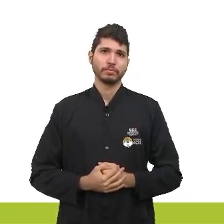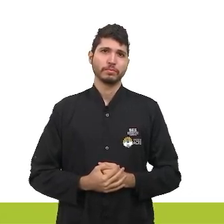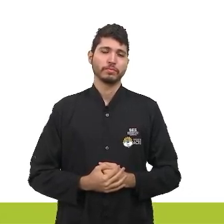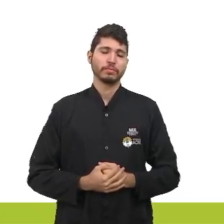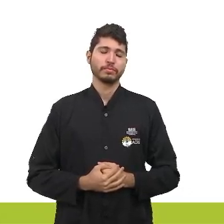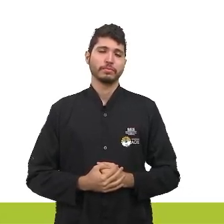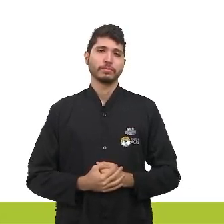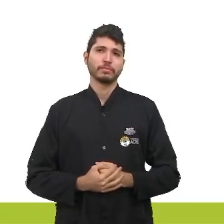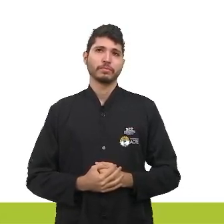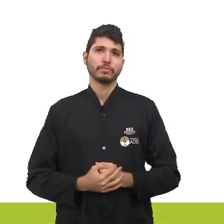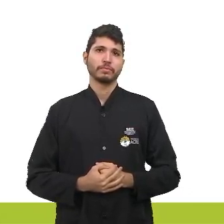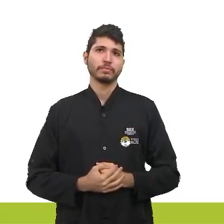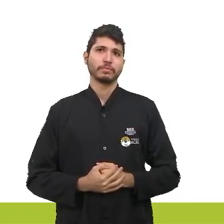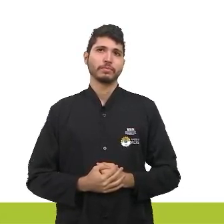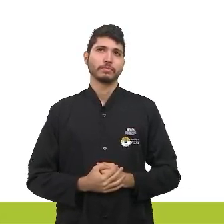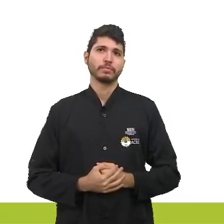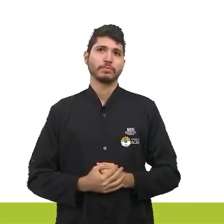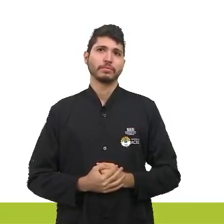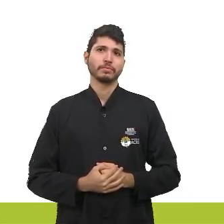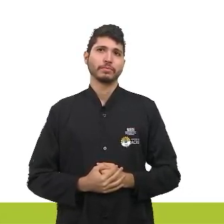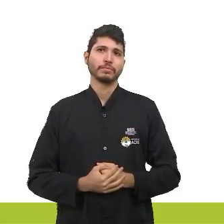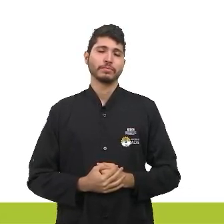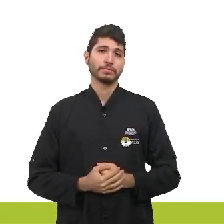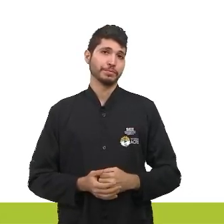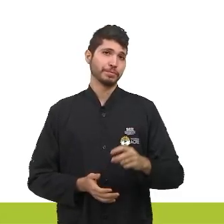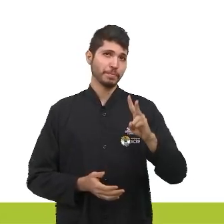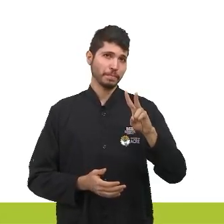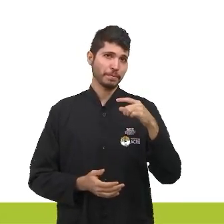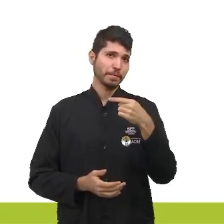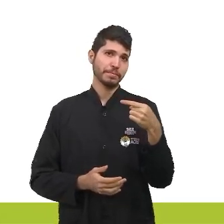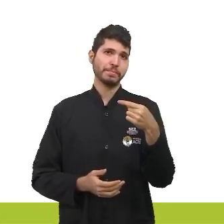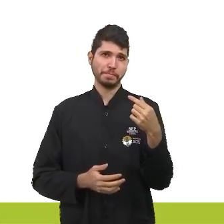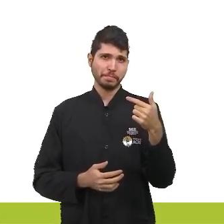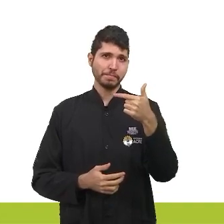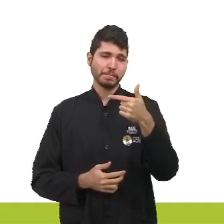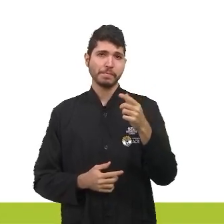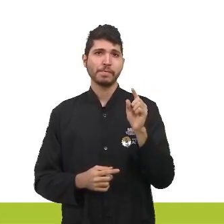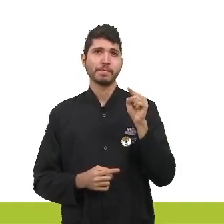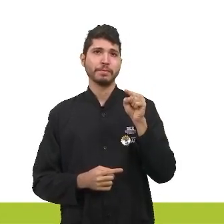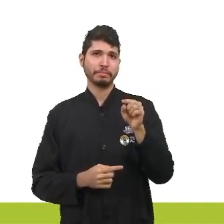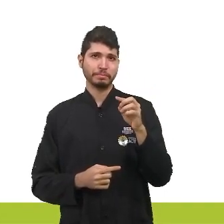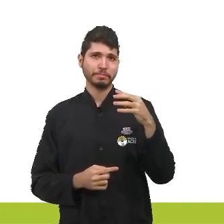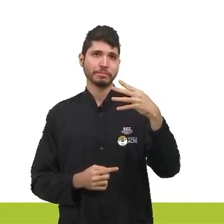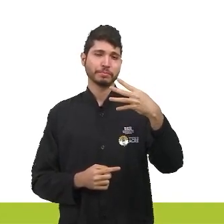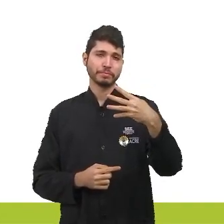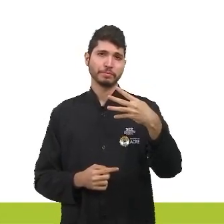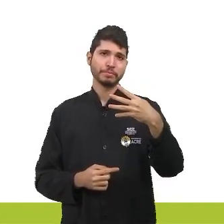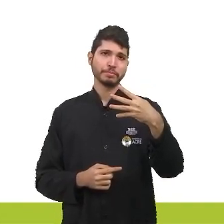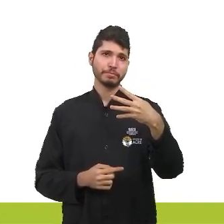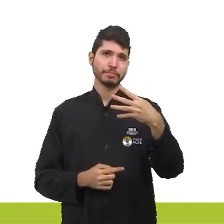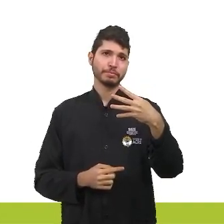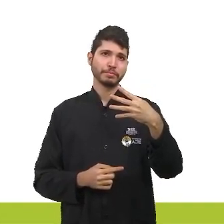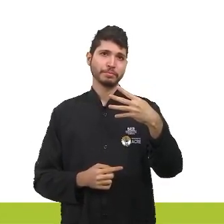Além disso, isso deve ser igual a V menos 2 vezes 4